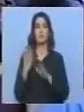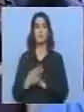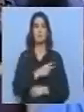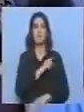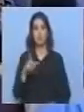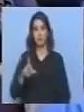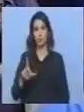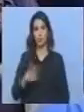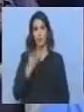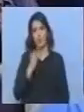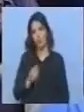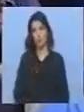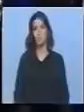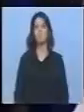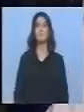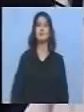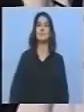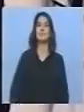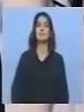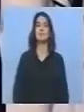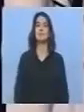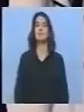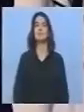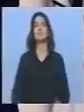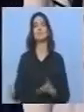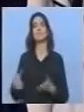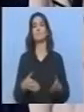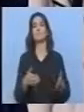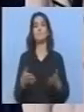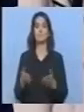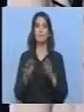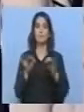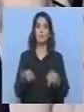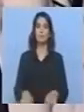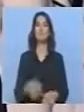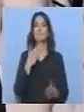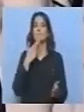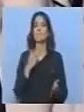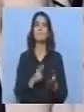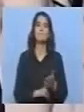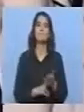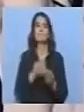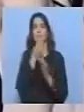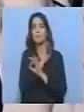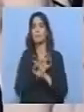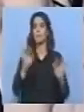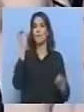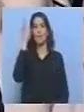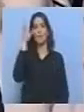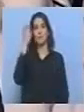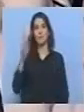de Lisboa como aluno. Ao caminhar para o fim de uma verdadeira e fascinante aventura, como